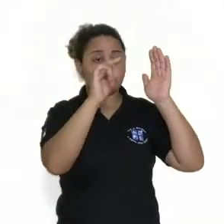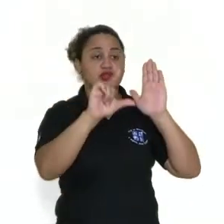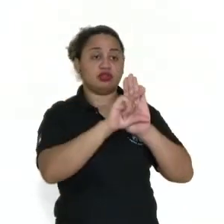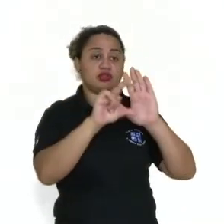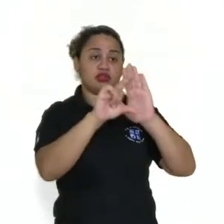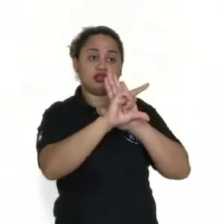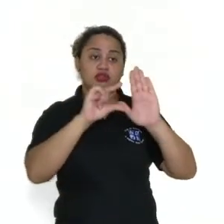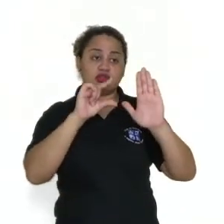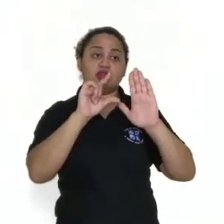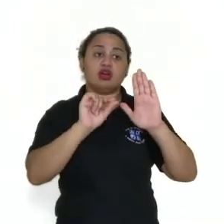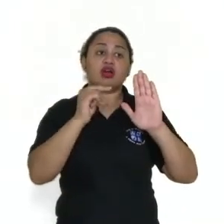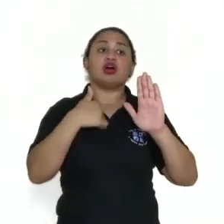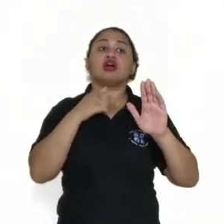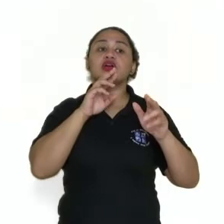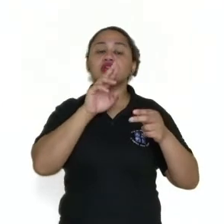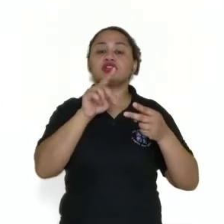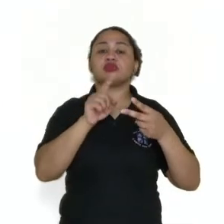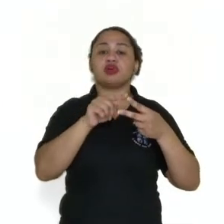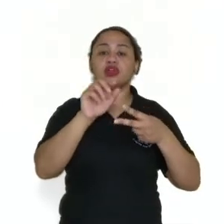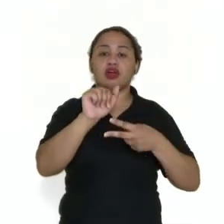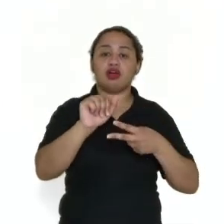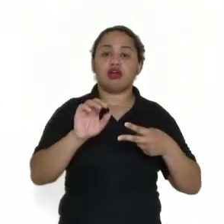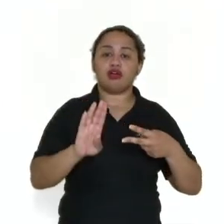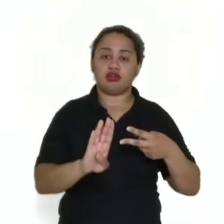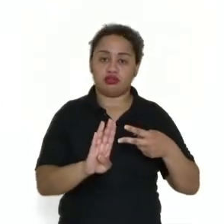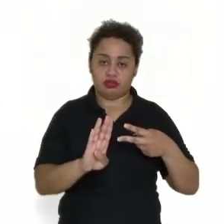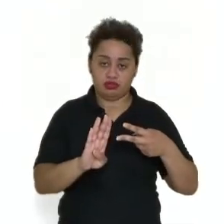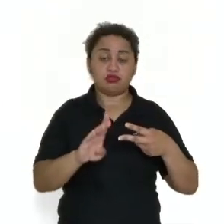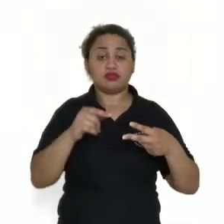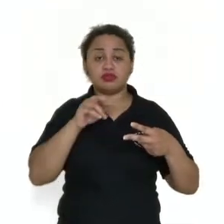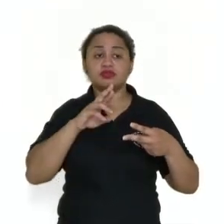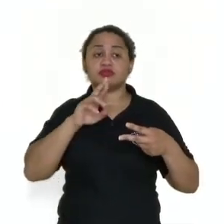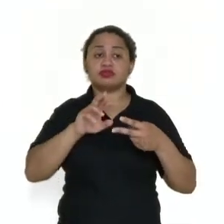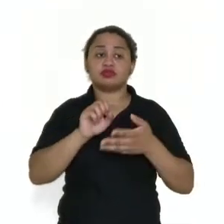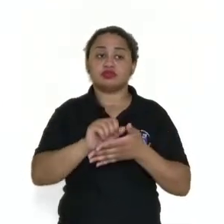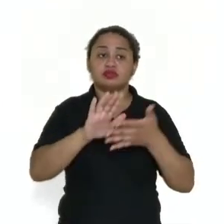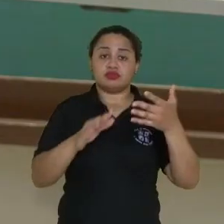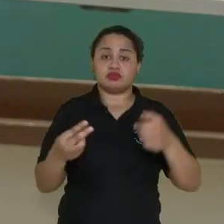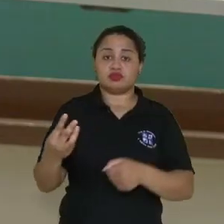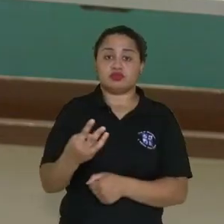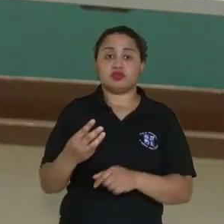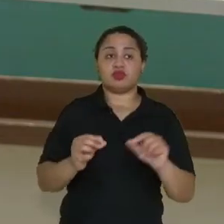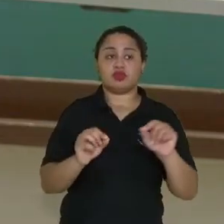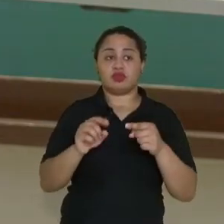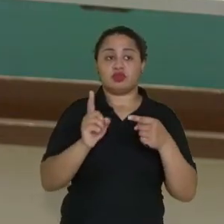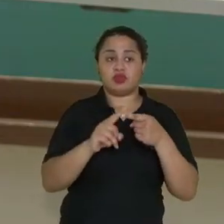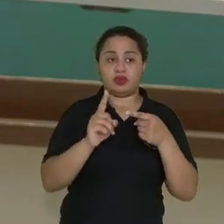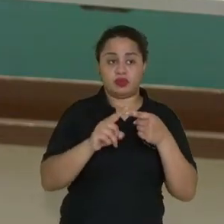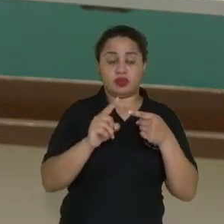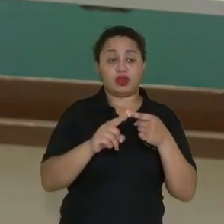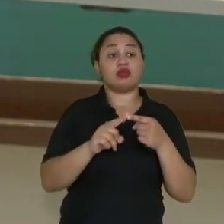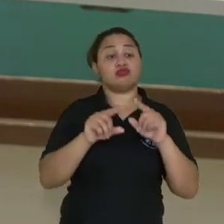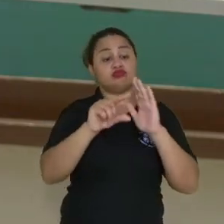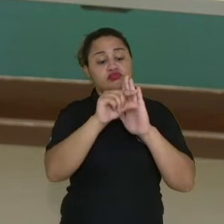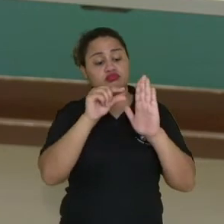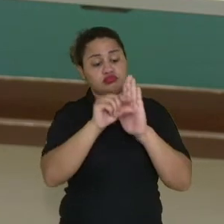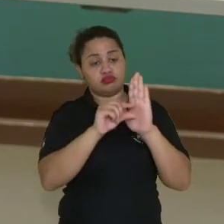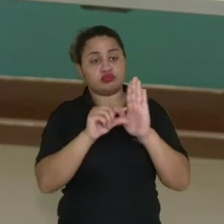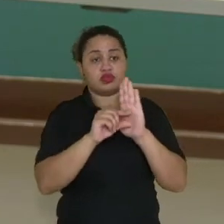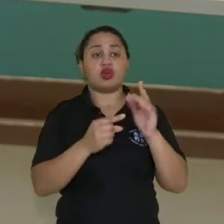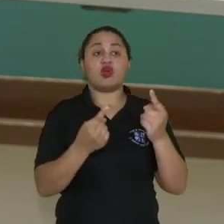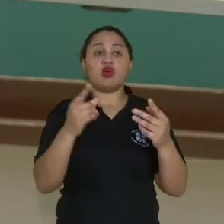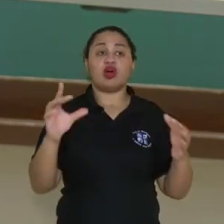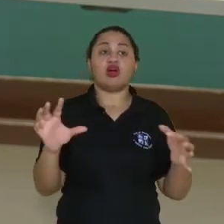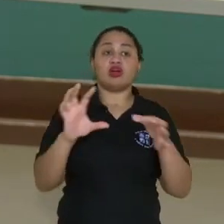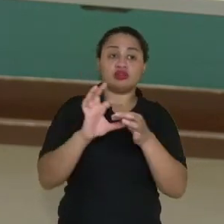fragmento e a partir dele vocês vão responder as questões A e B da atividade 3. Na letra A, nesses versos, qual